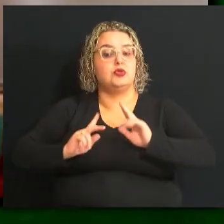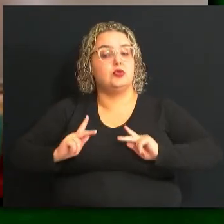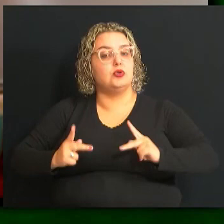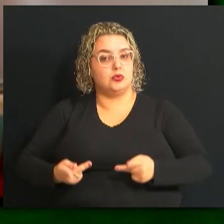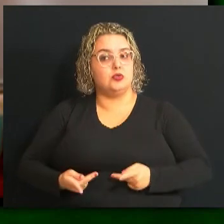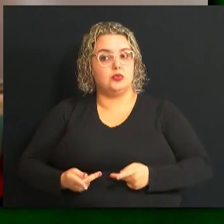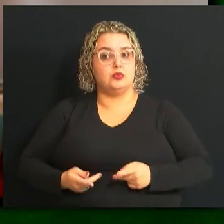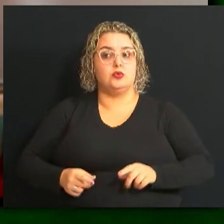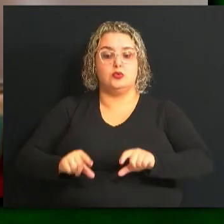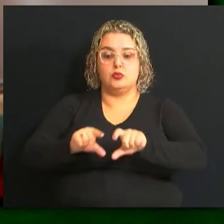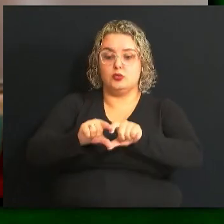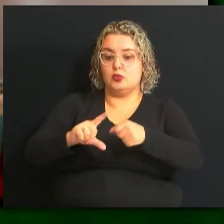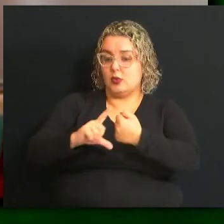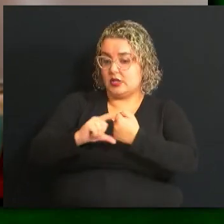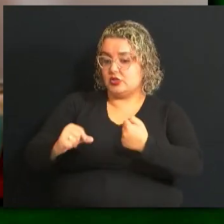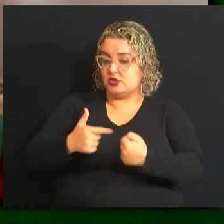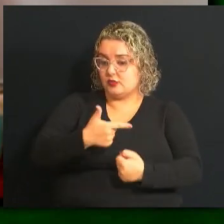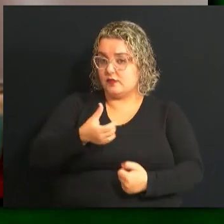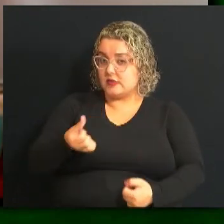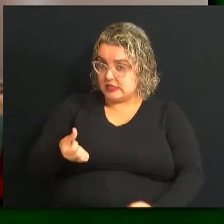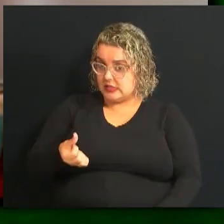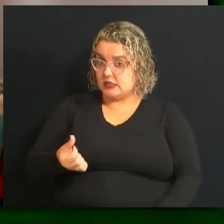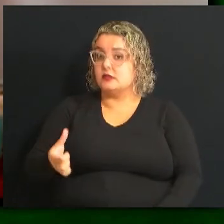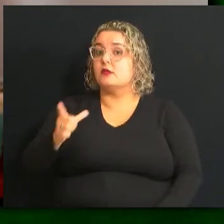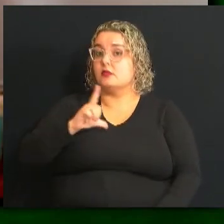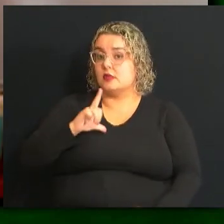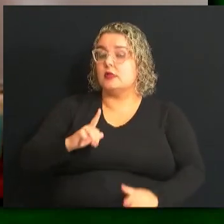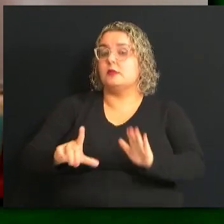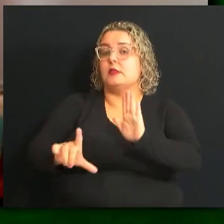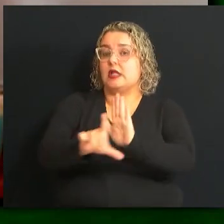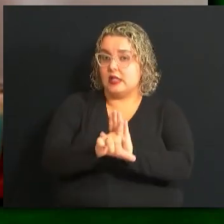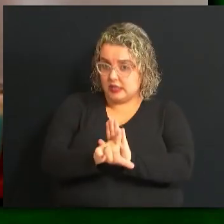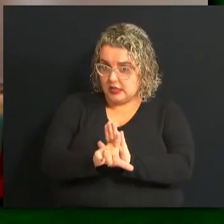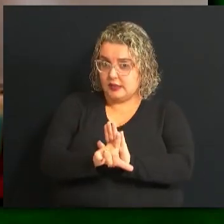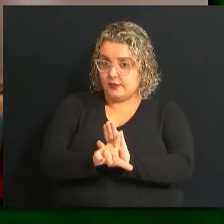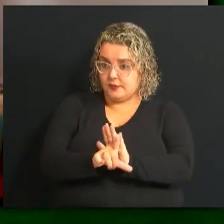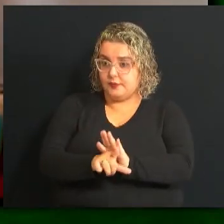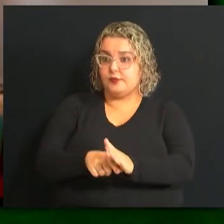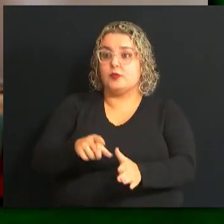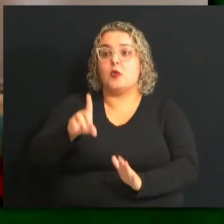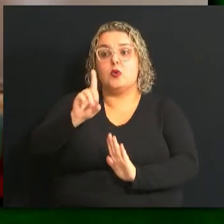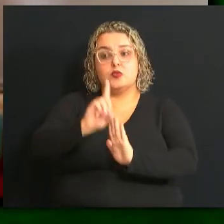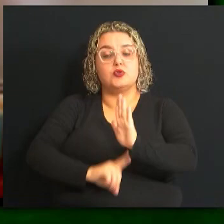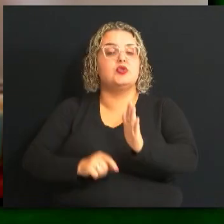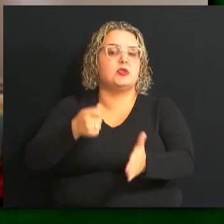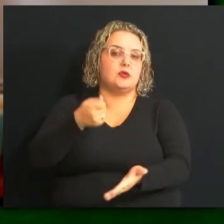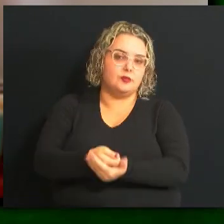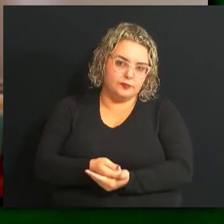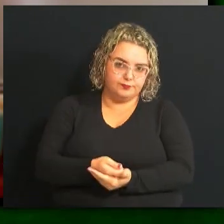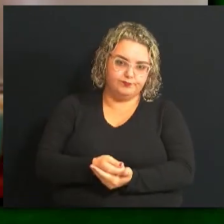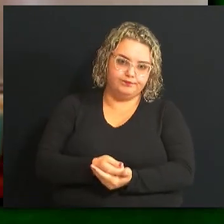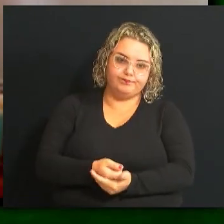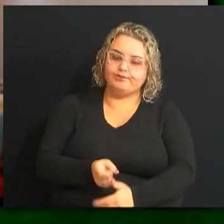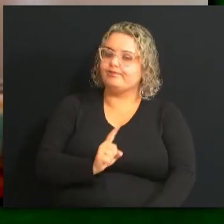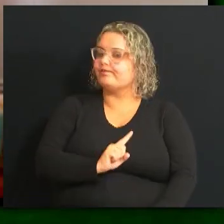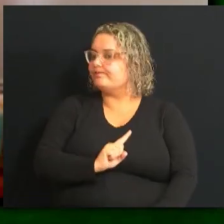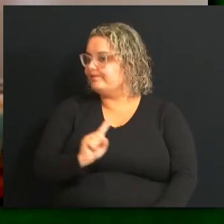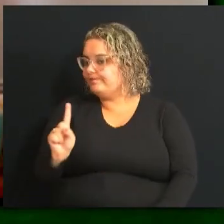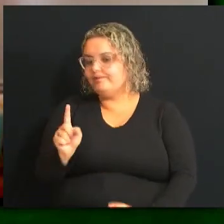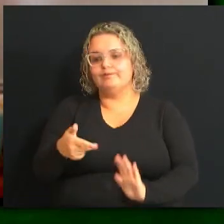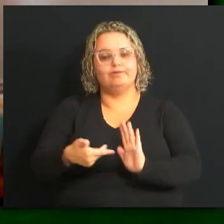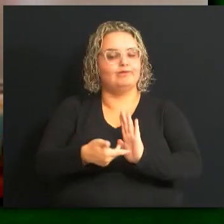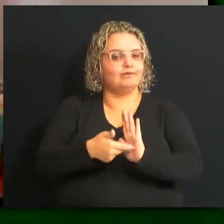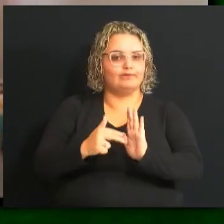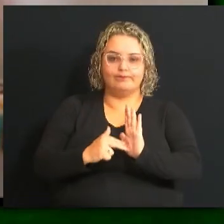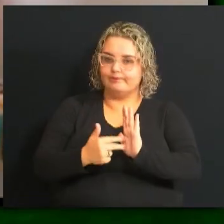26. Então, eles têm, pela lei, esse direito garantido. Mas isso não significa,